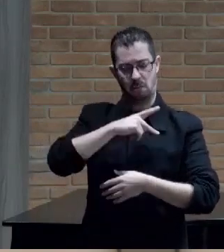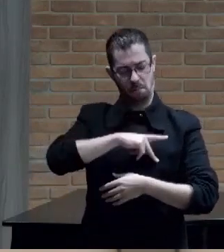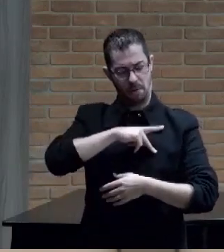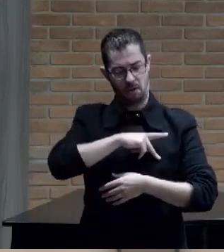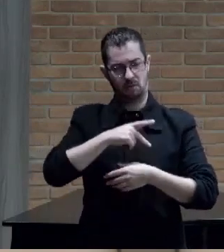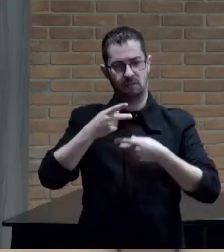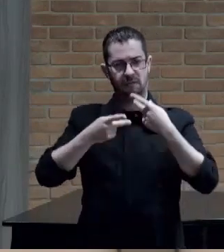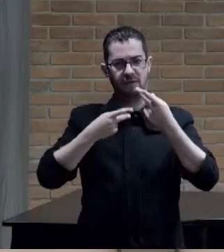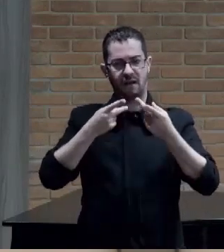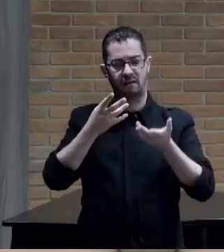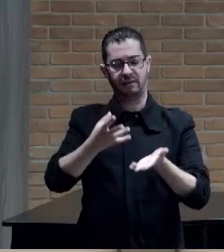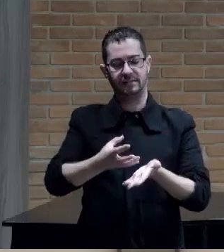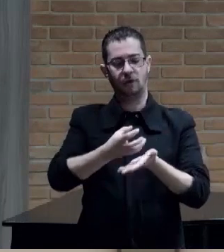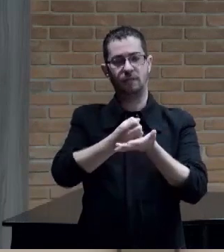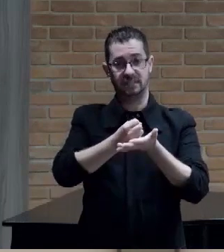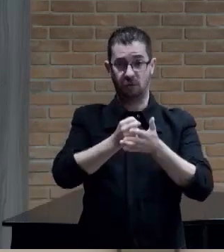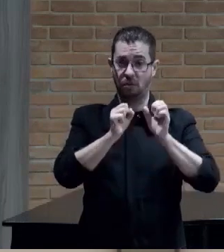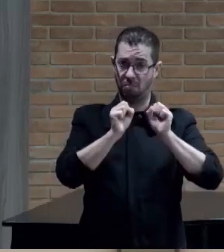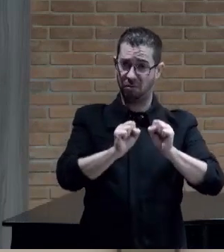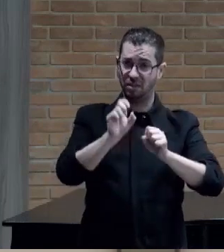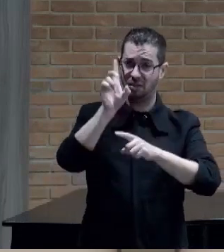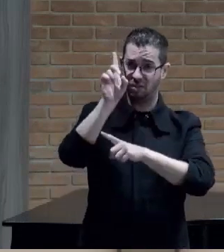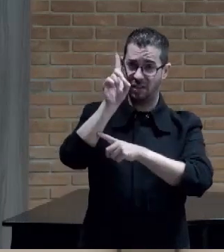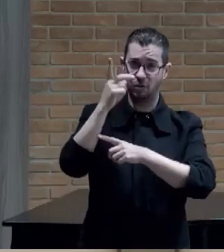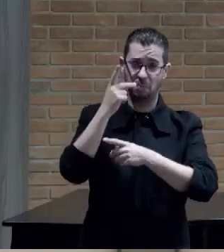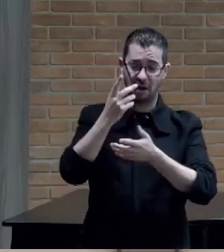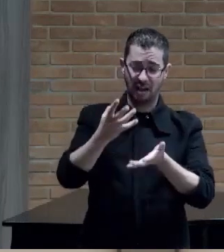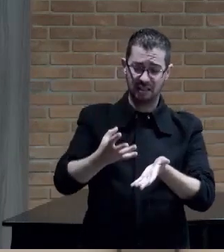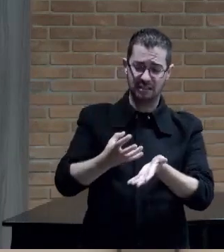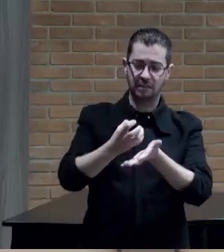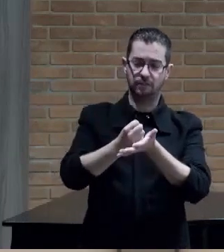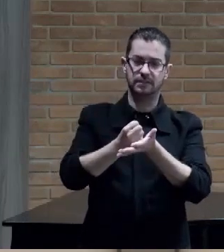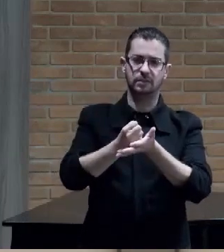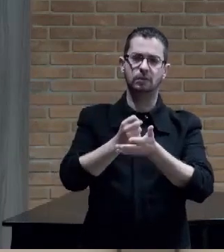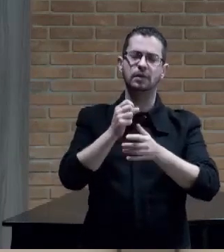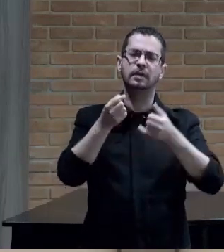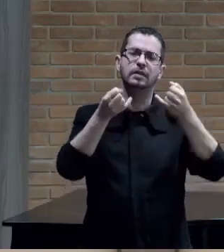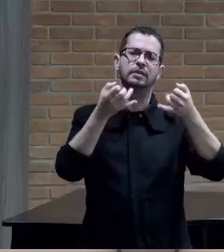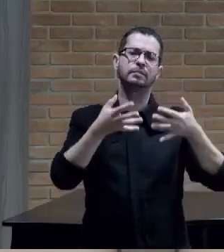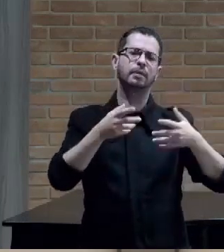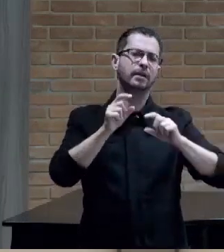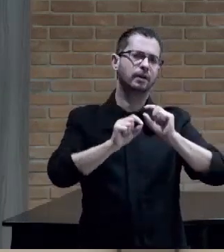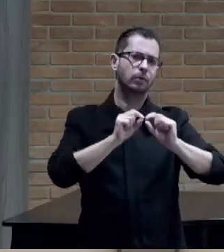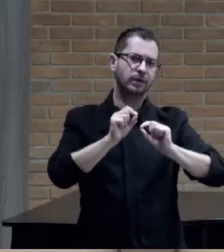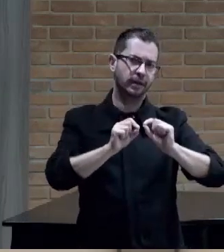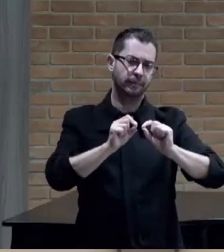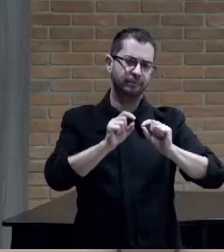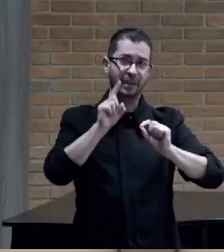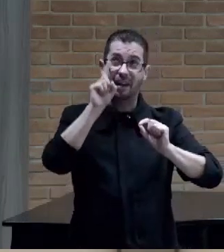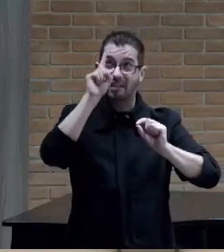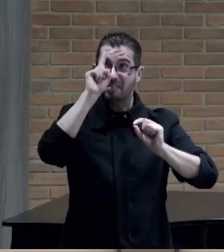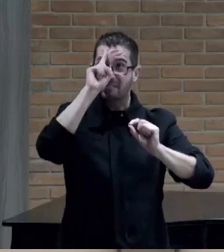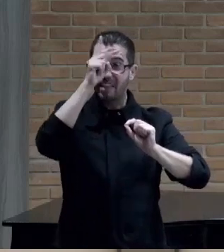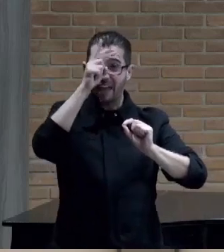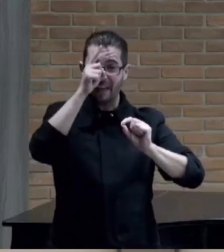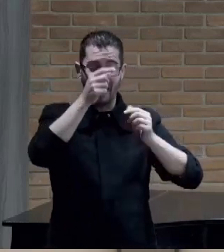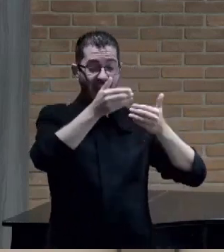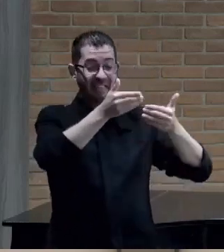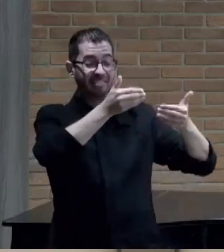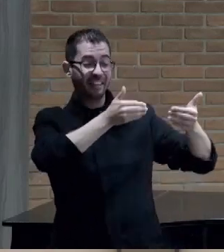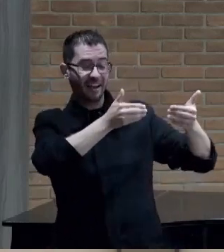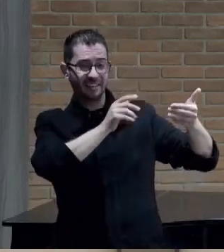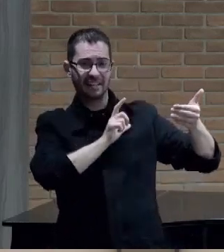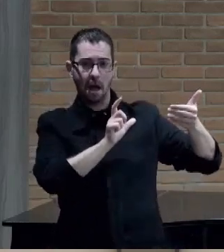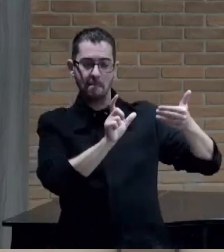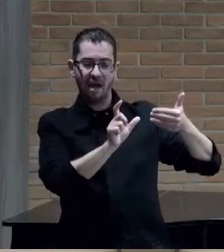para a salvação, ele está querendo dizer o quê? A ideia básica por trás da palavra salvação é exatamente